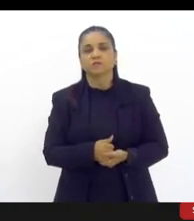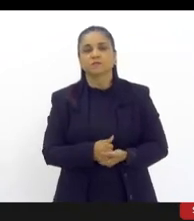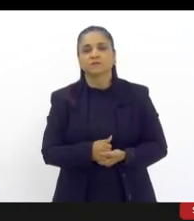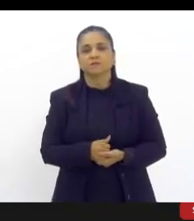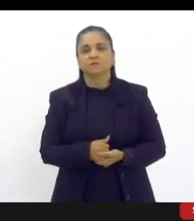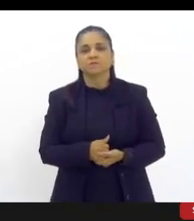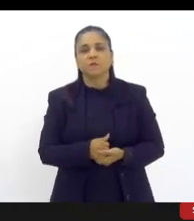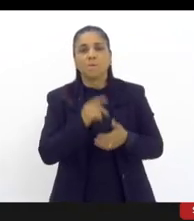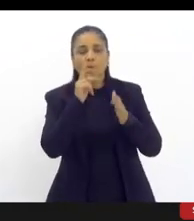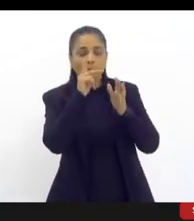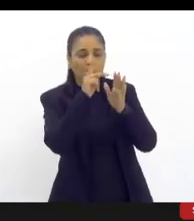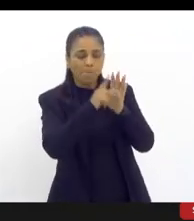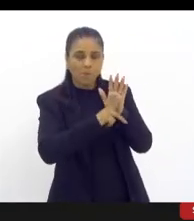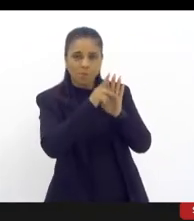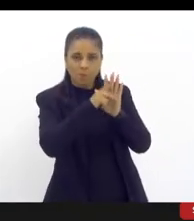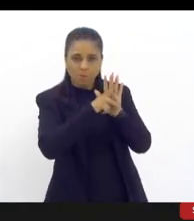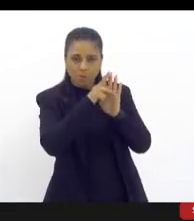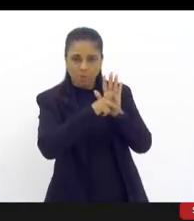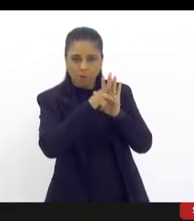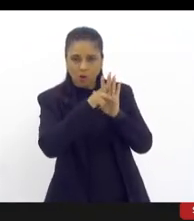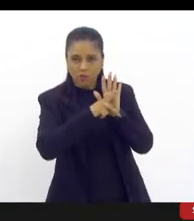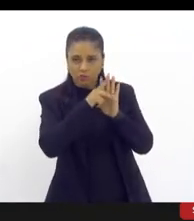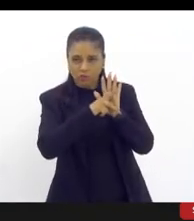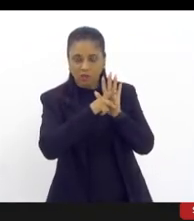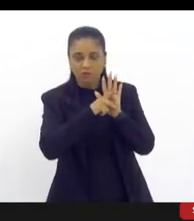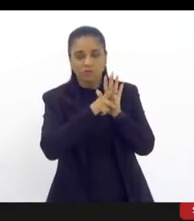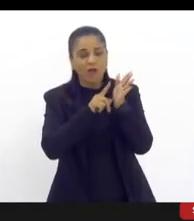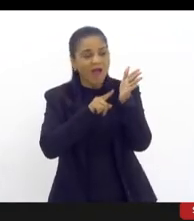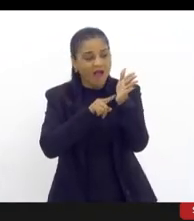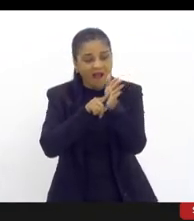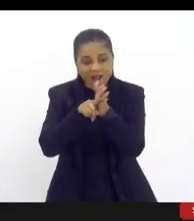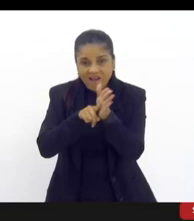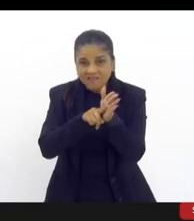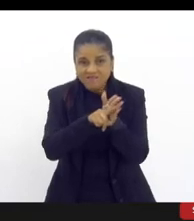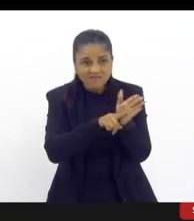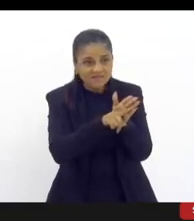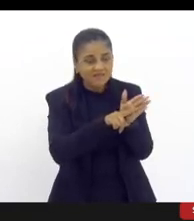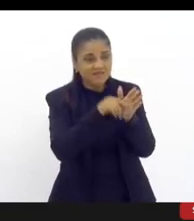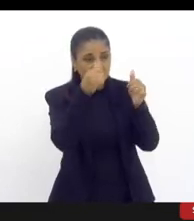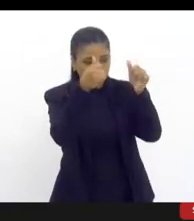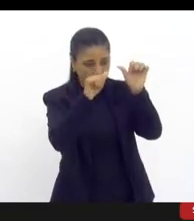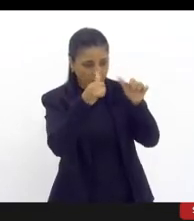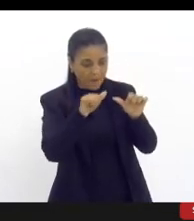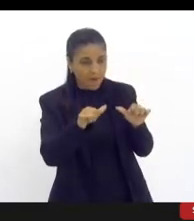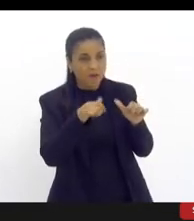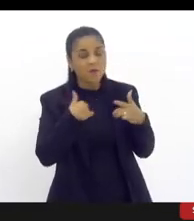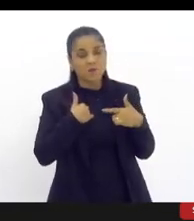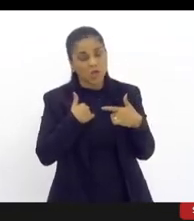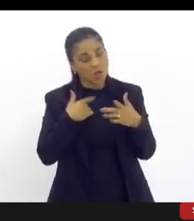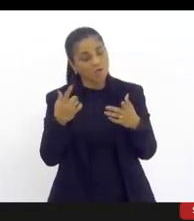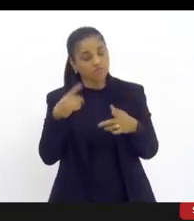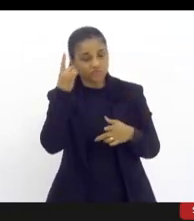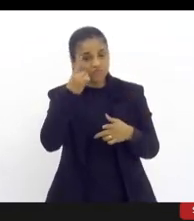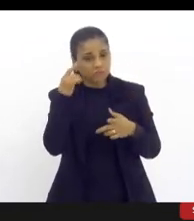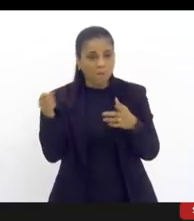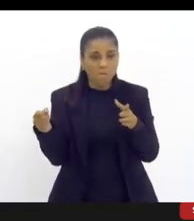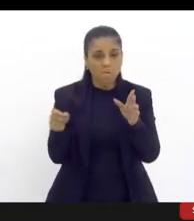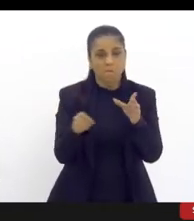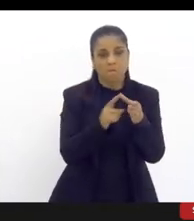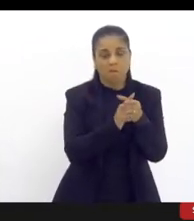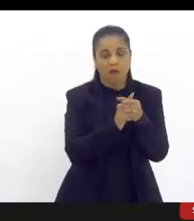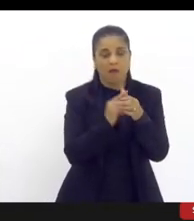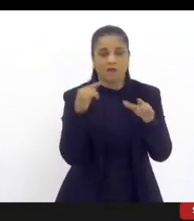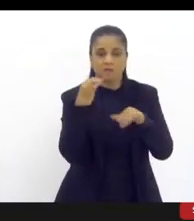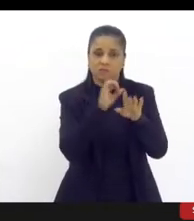que meu projeto e o seu e do nosso povo sejam analisados, porque nós representamos uma parte da sociedade. Eu,